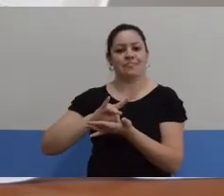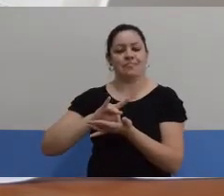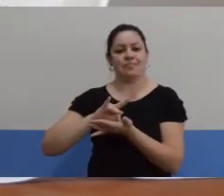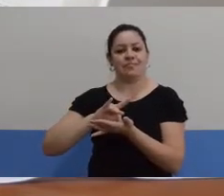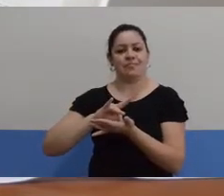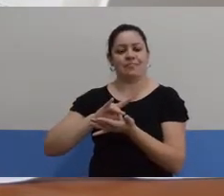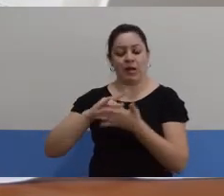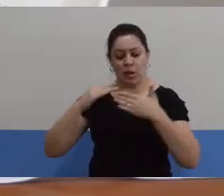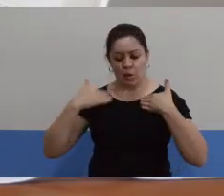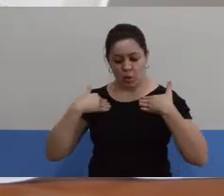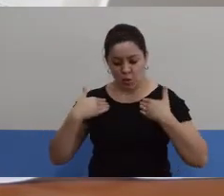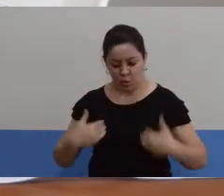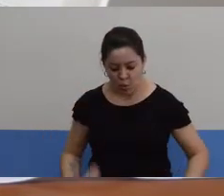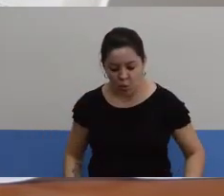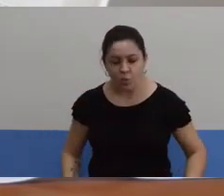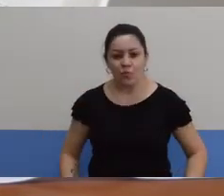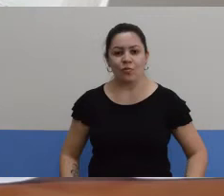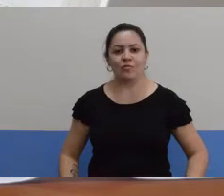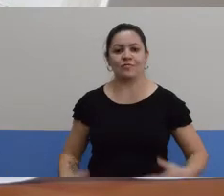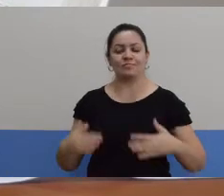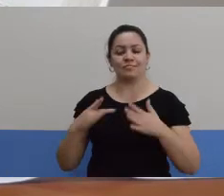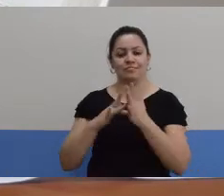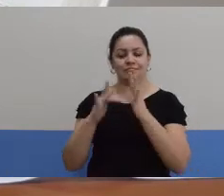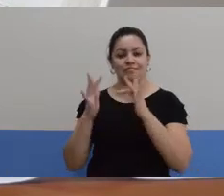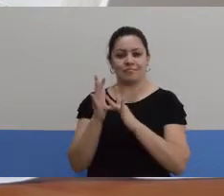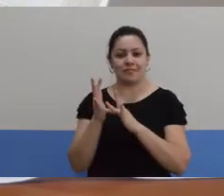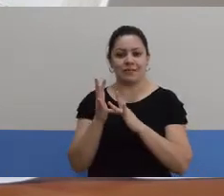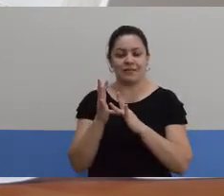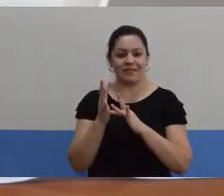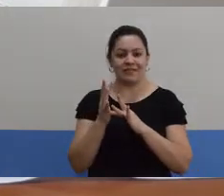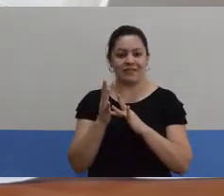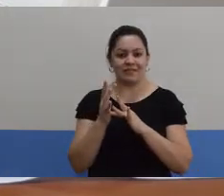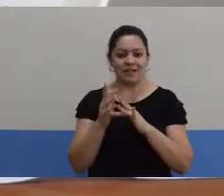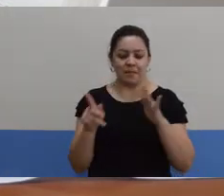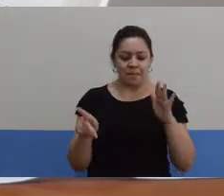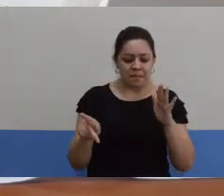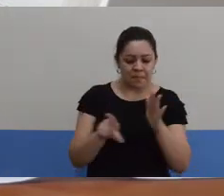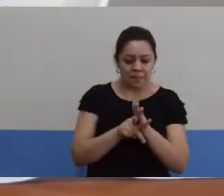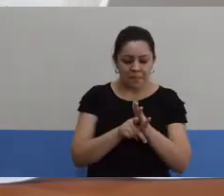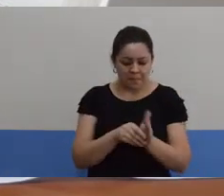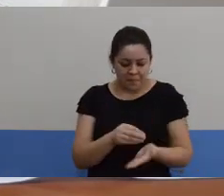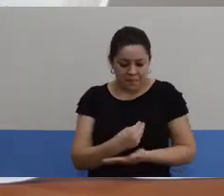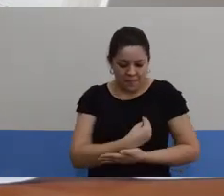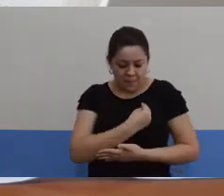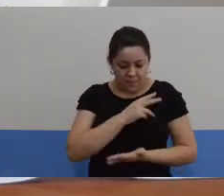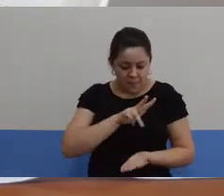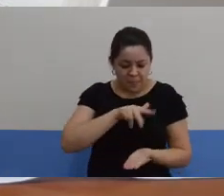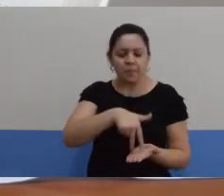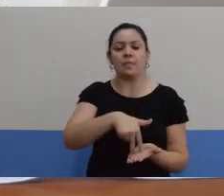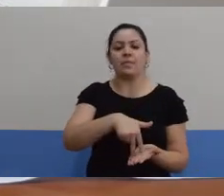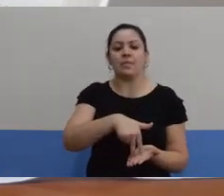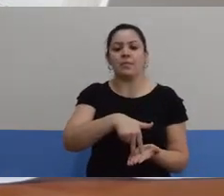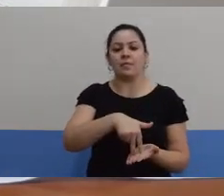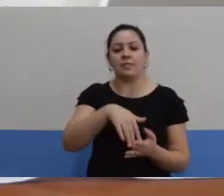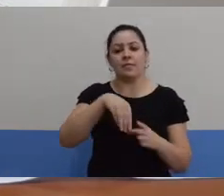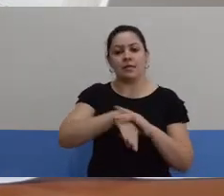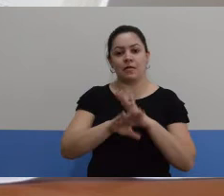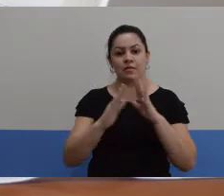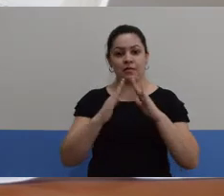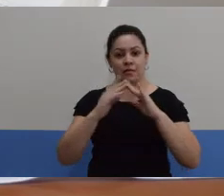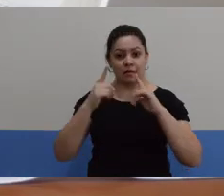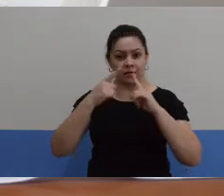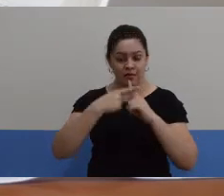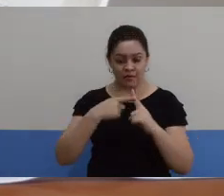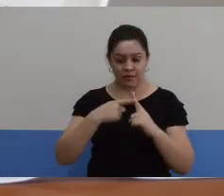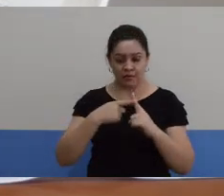de pedra viva, membro ativo dentro da igreja. E quando você vai responder, que você olhe